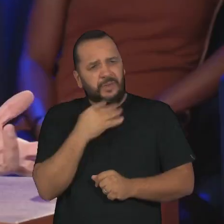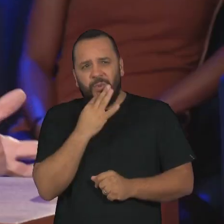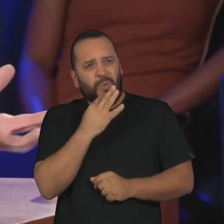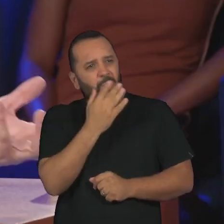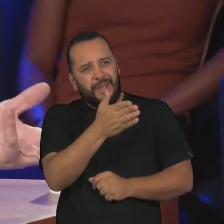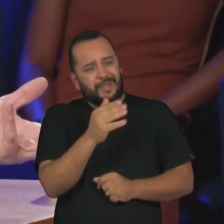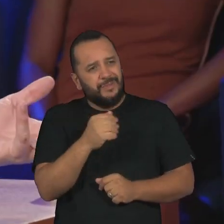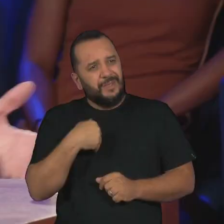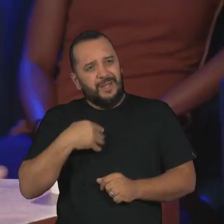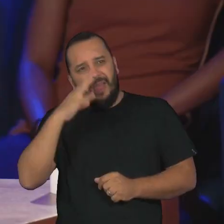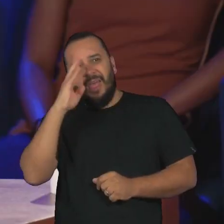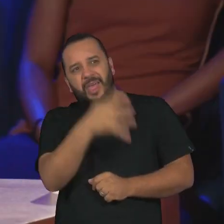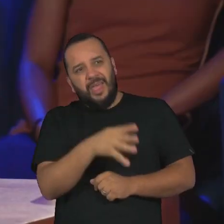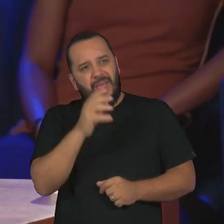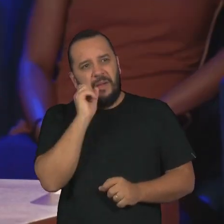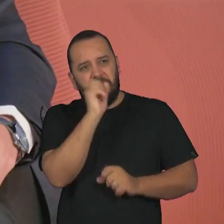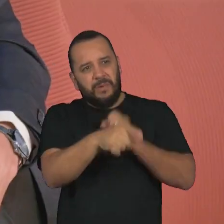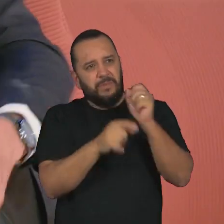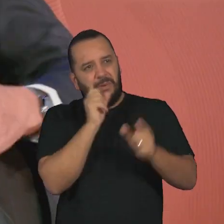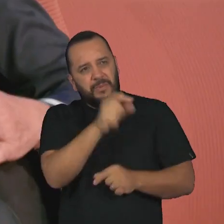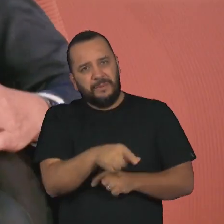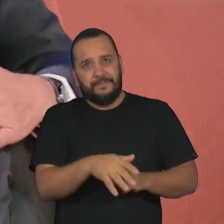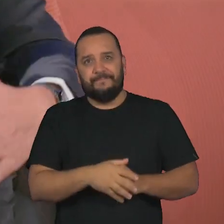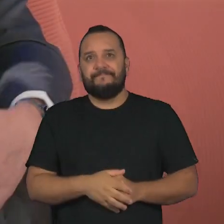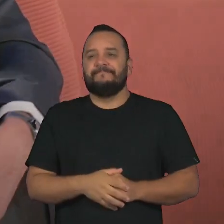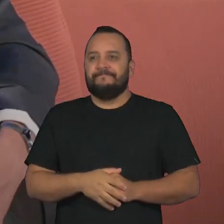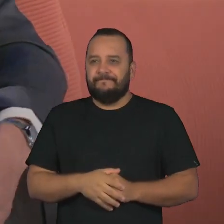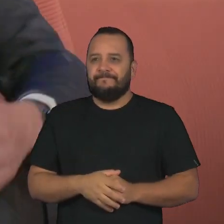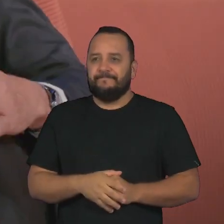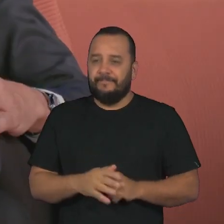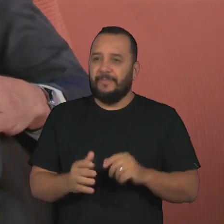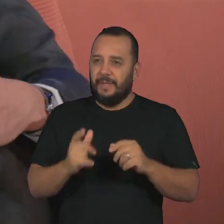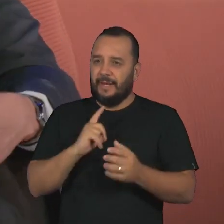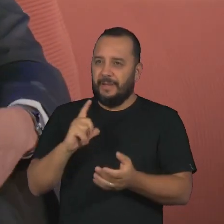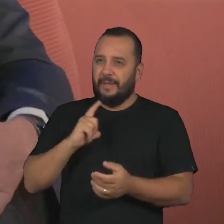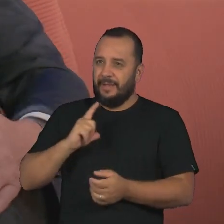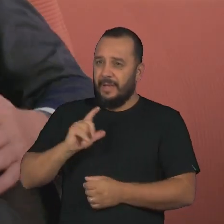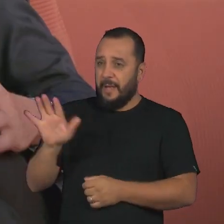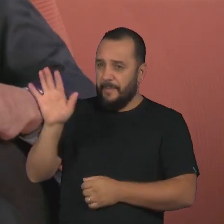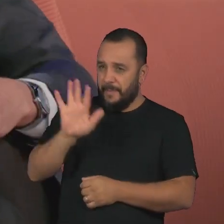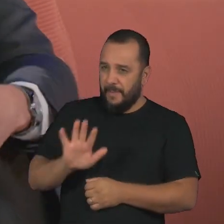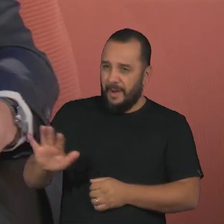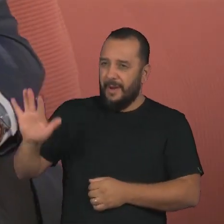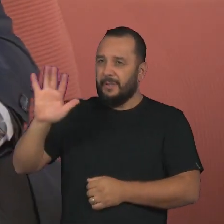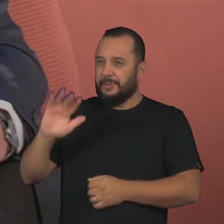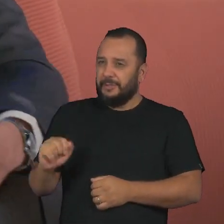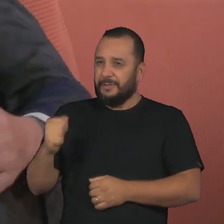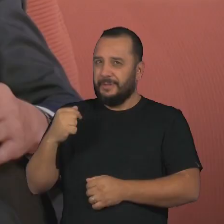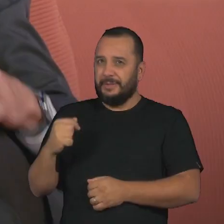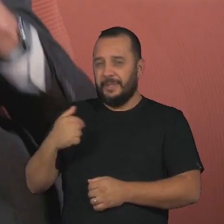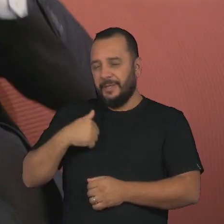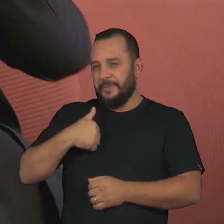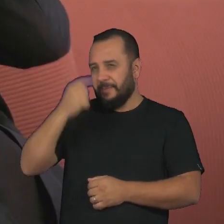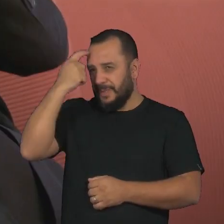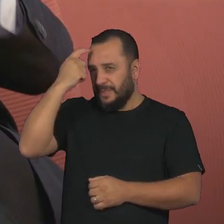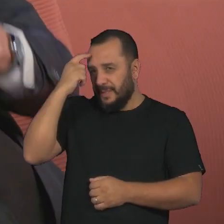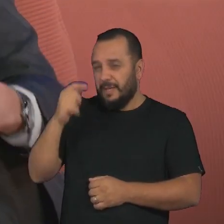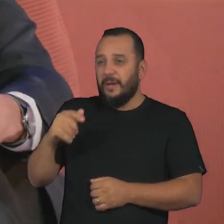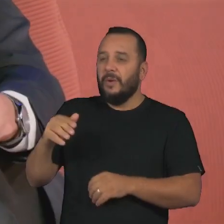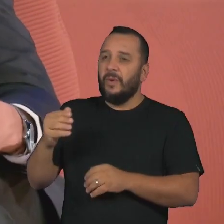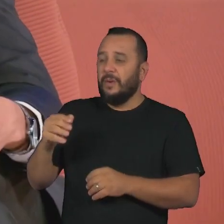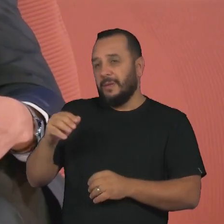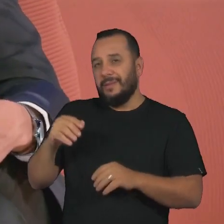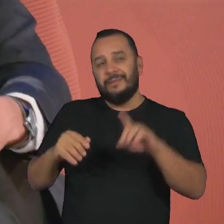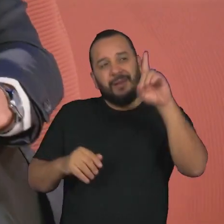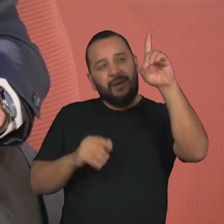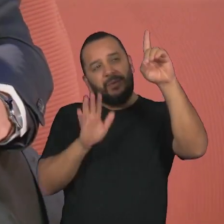já saio xingando, né? Acho que tem muito uma relação com a imagem, né? A gente tem que se perguntar assim, qual que é a imagem de Deus que eu